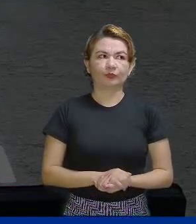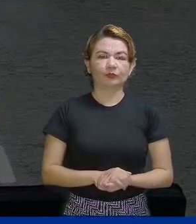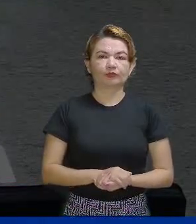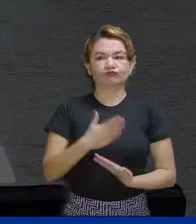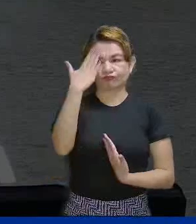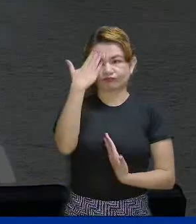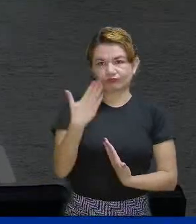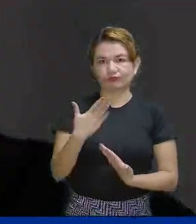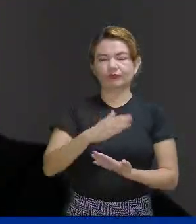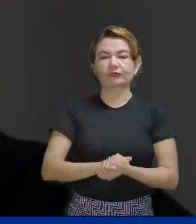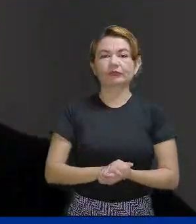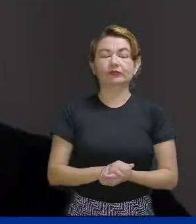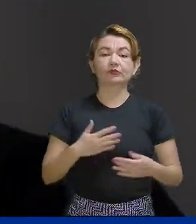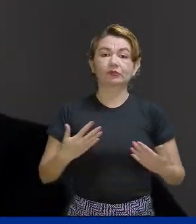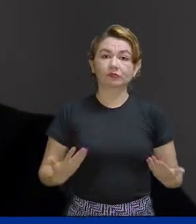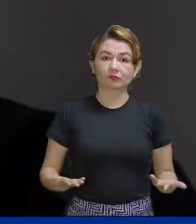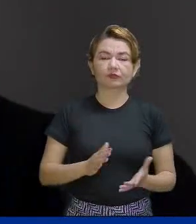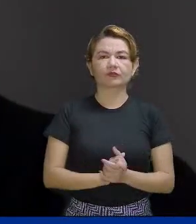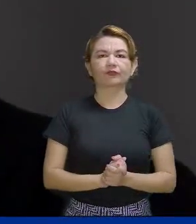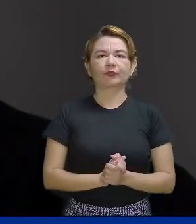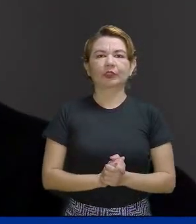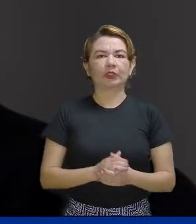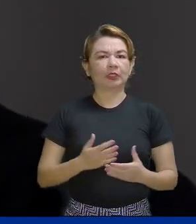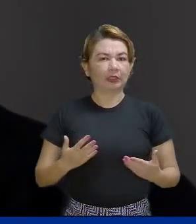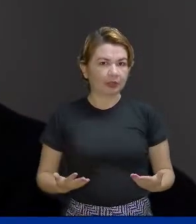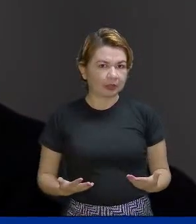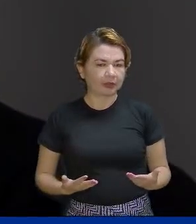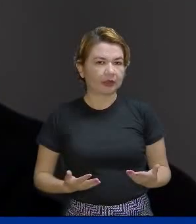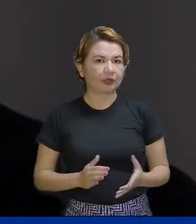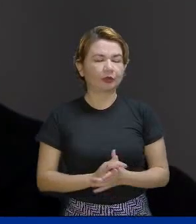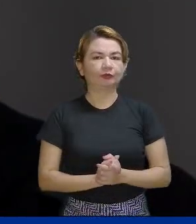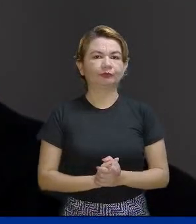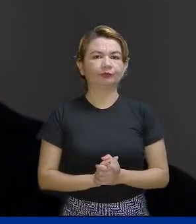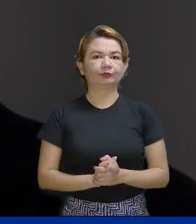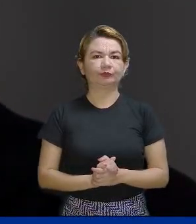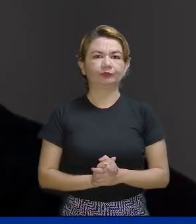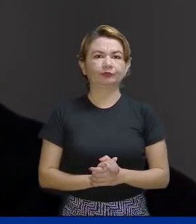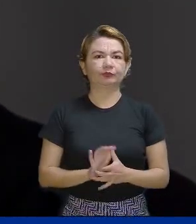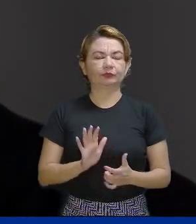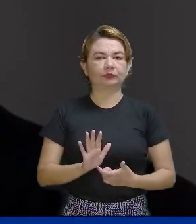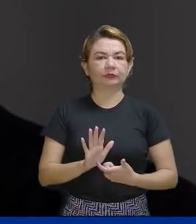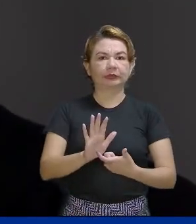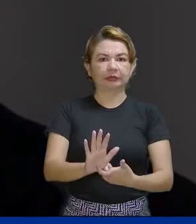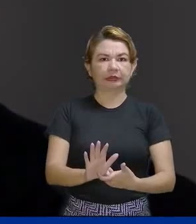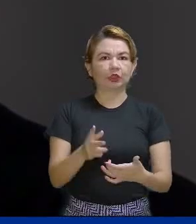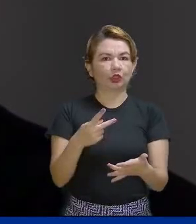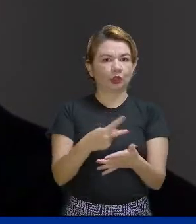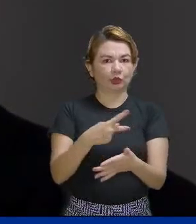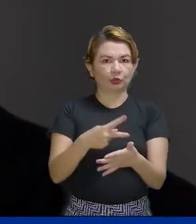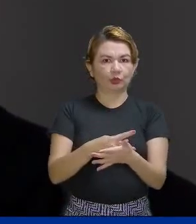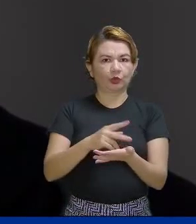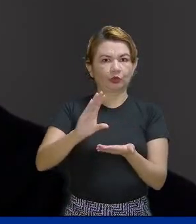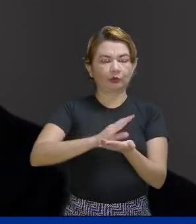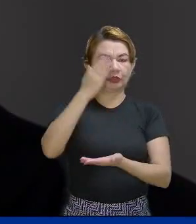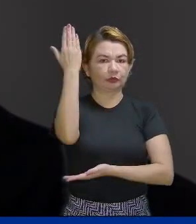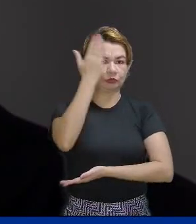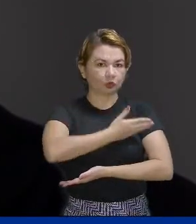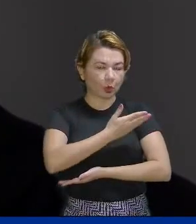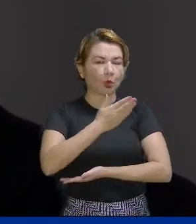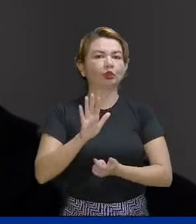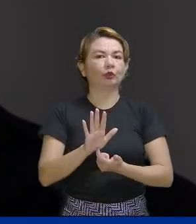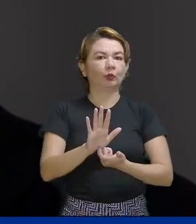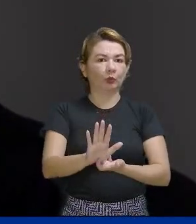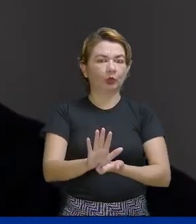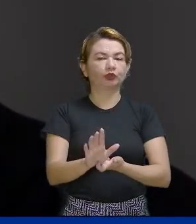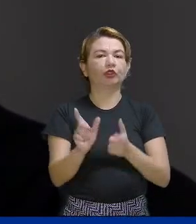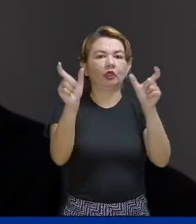Obrigado. Senhor presidente, eminentes pares, a questão controvertida consiste na Na alegada tela, o juiz irregularidade na Rivaldo prestação de Valente. contas dos